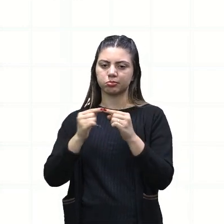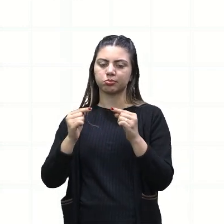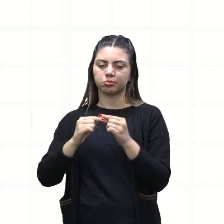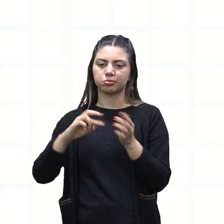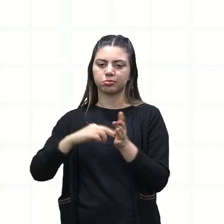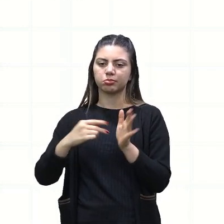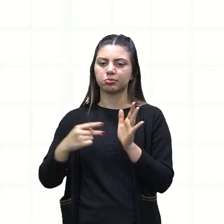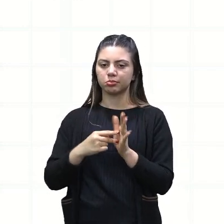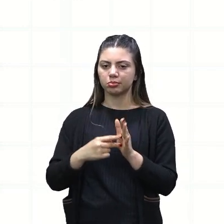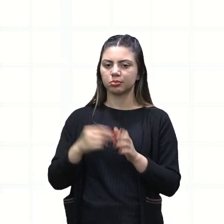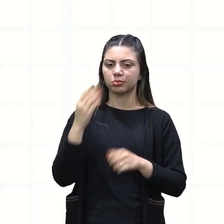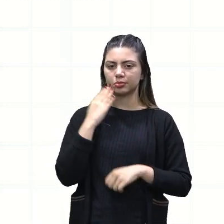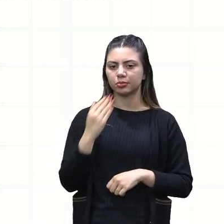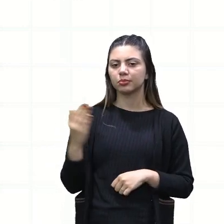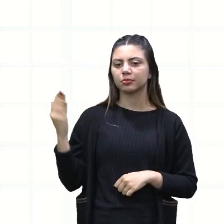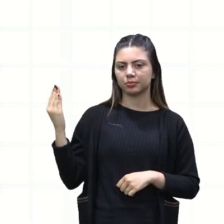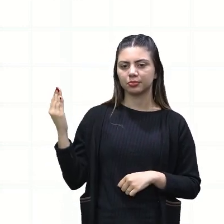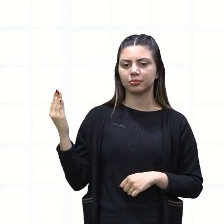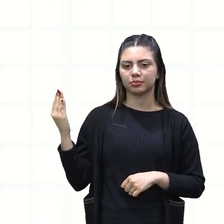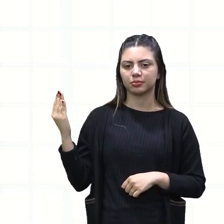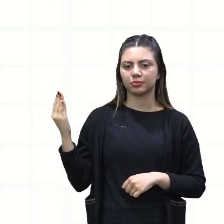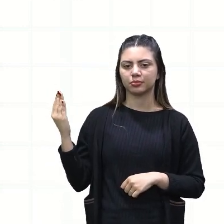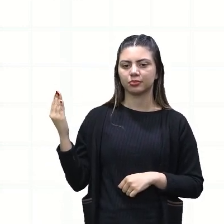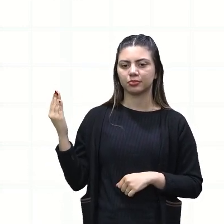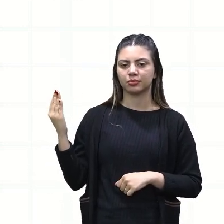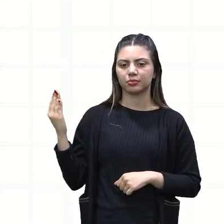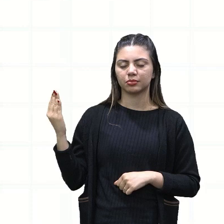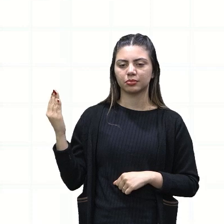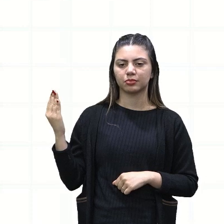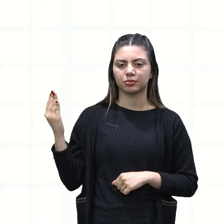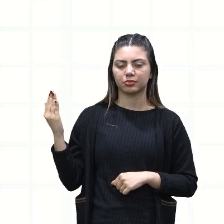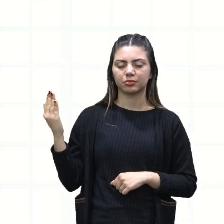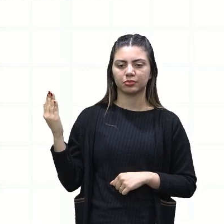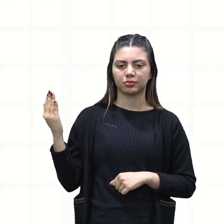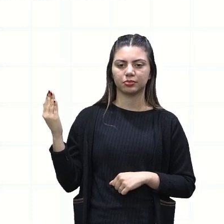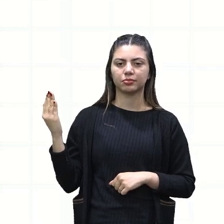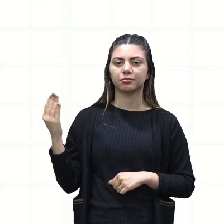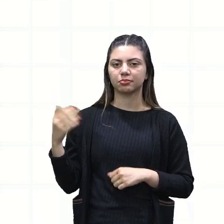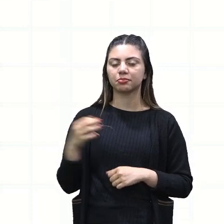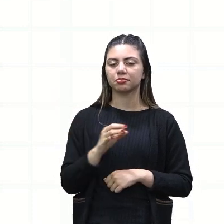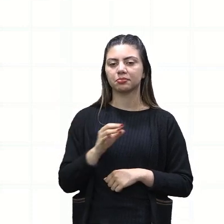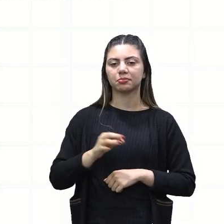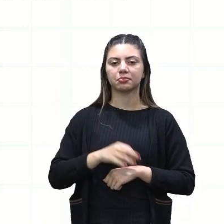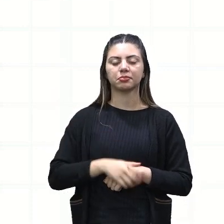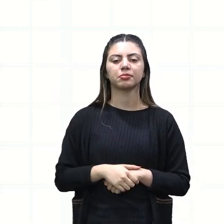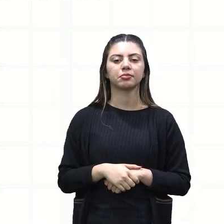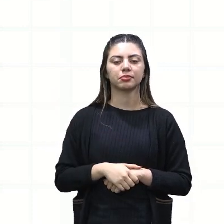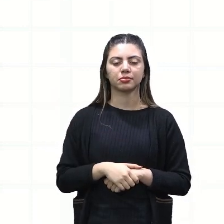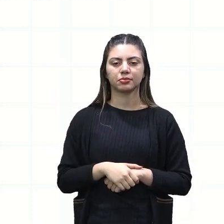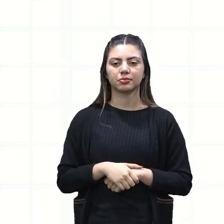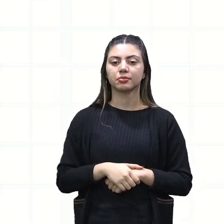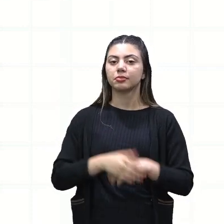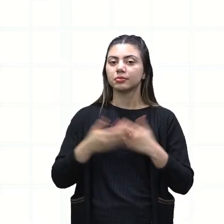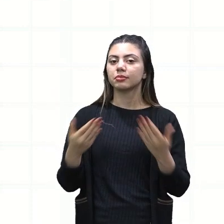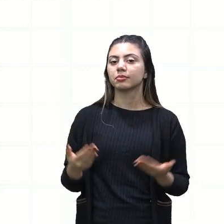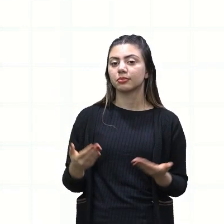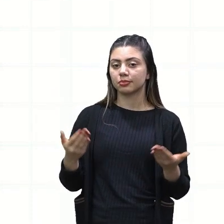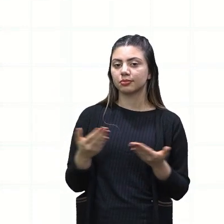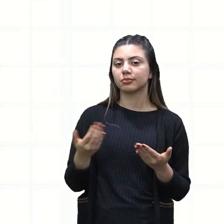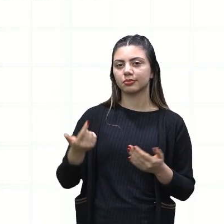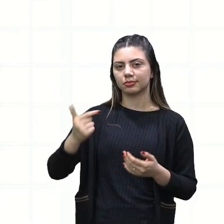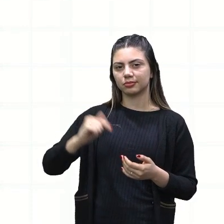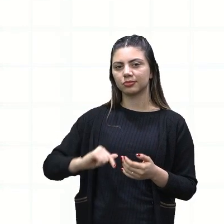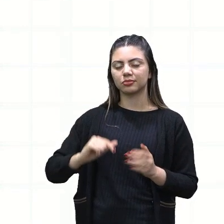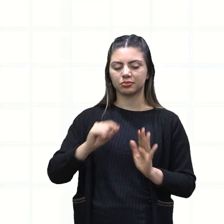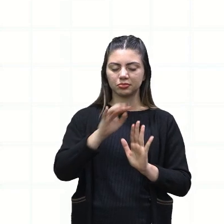além disso, enhancing, melhorando, e blur, desfocar, né? Vamos voltar então lá para o